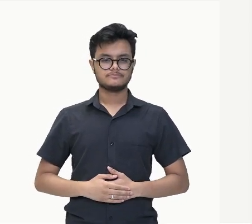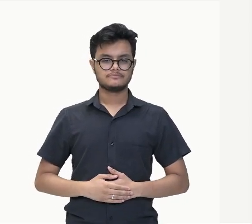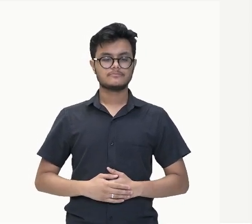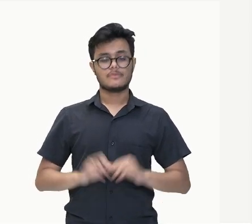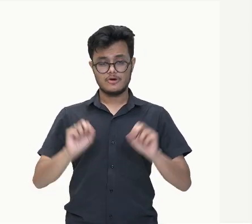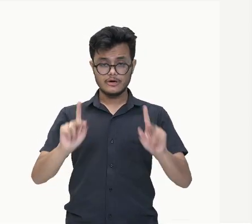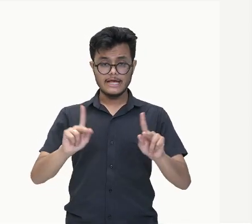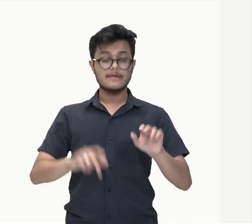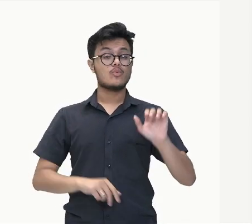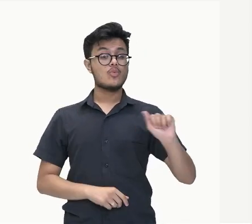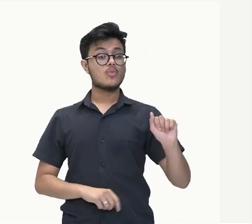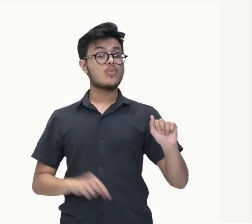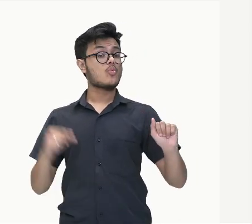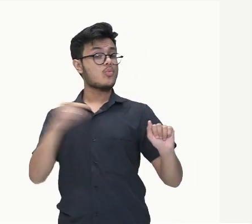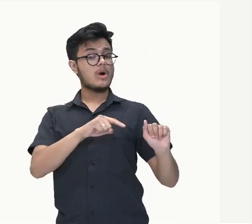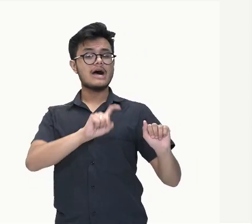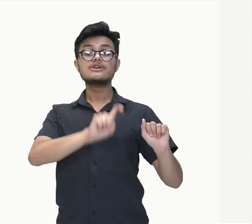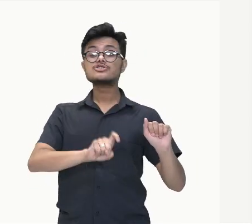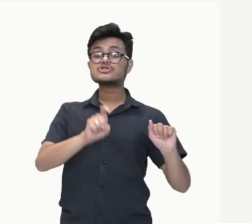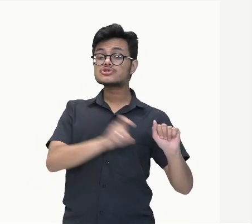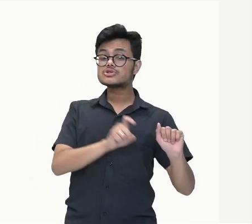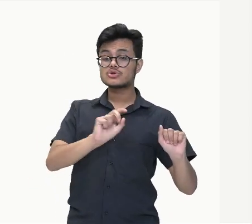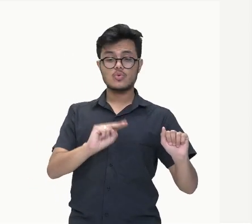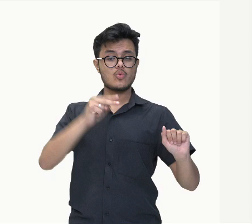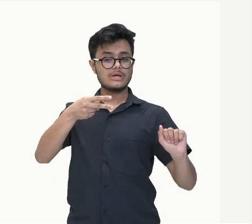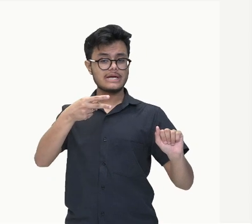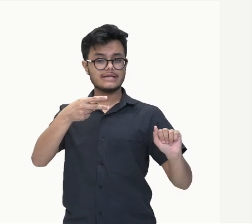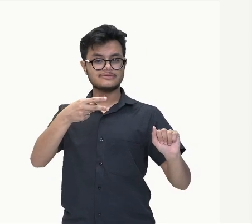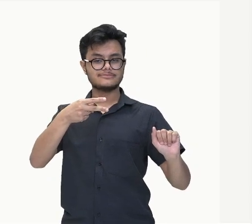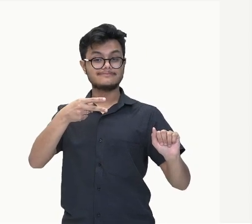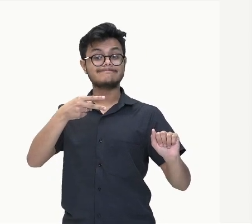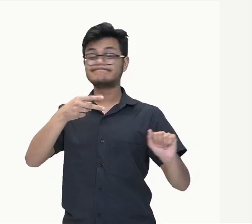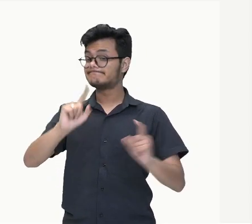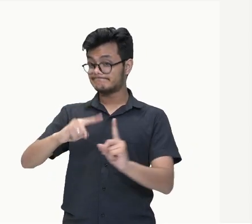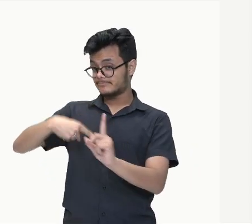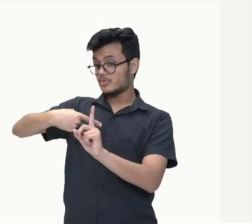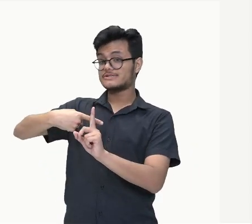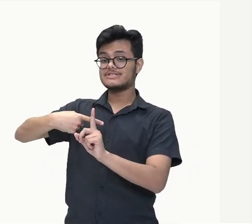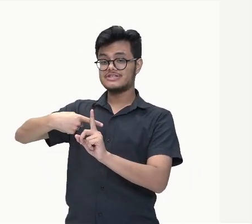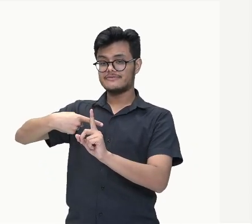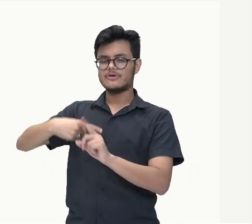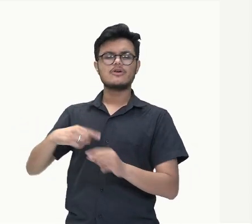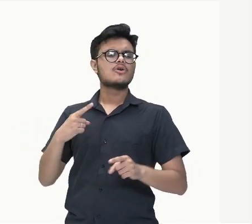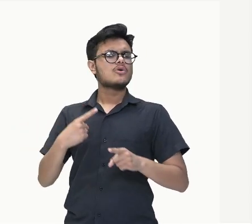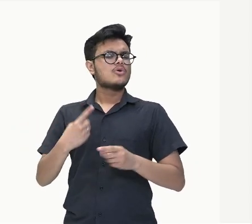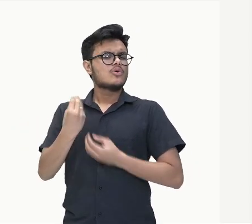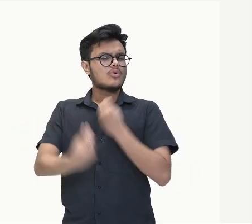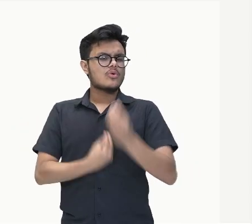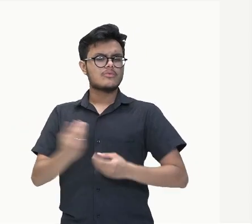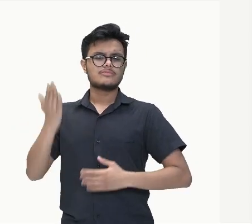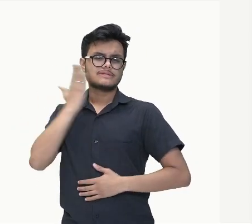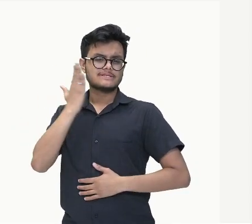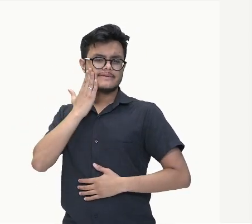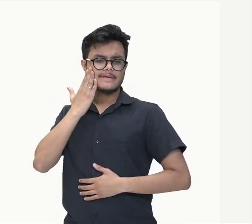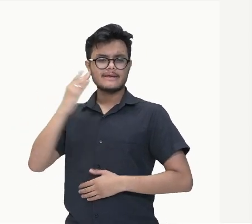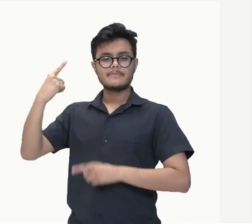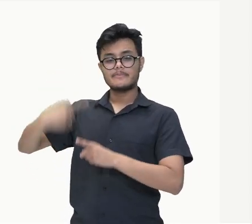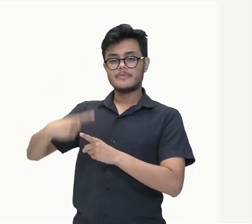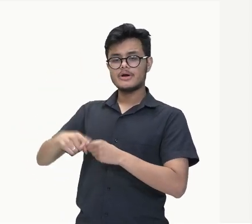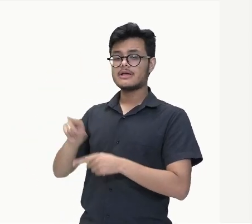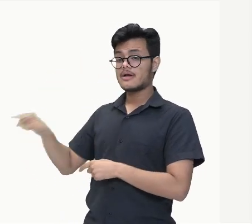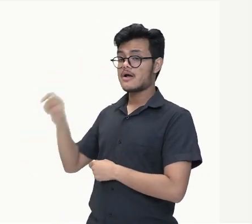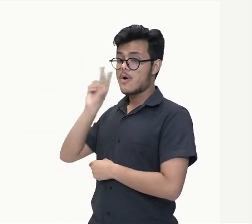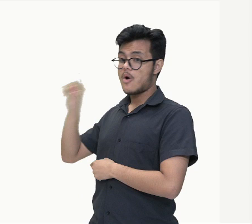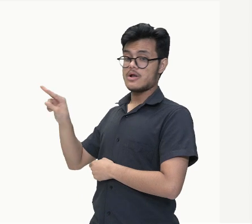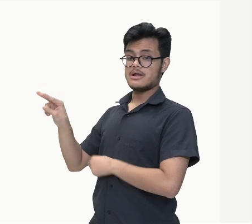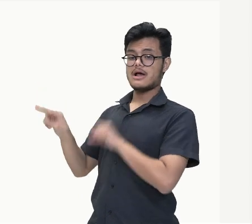de A, nesse caso aqui, ó, é maior do que zero, né? Ele é positivo. Como é que a gente sabe disso? Basta